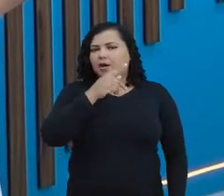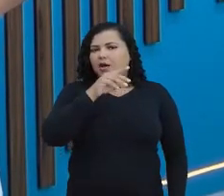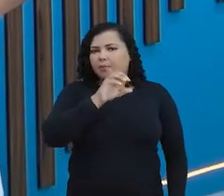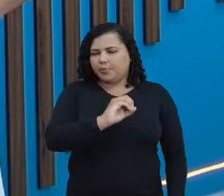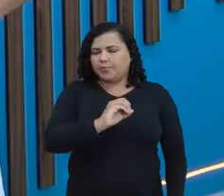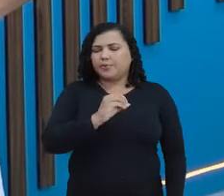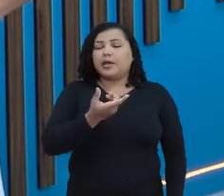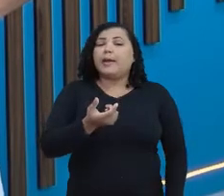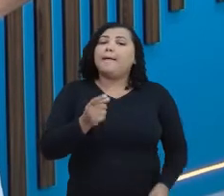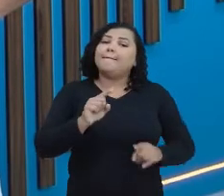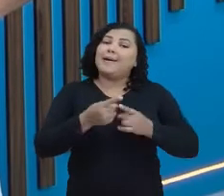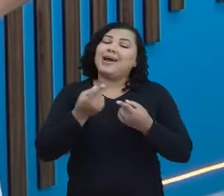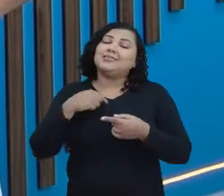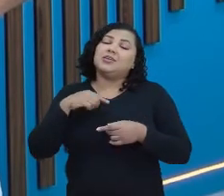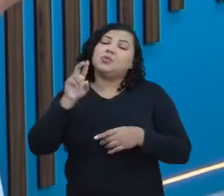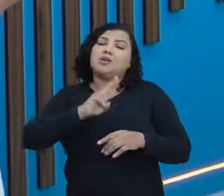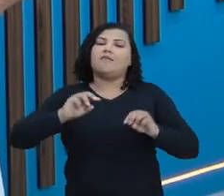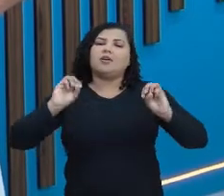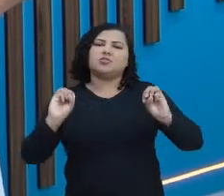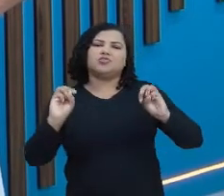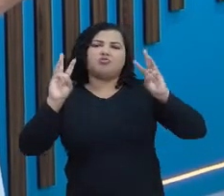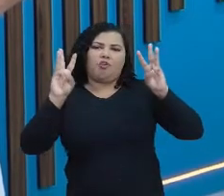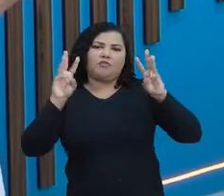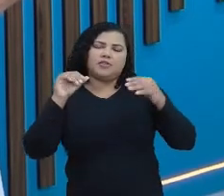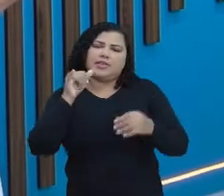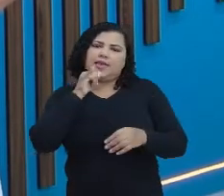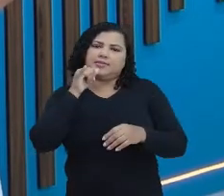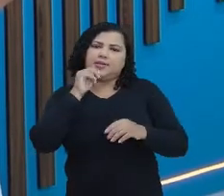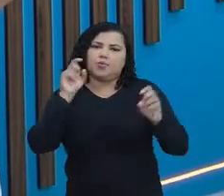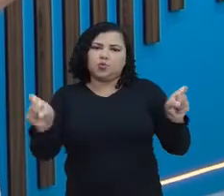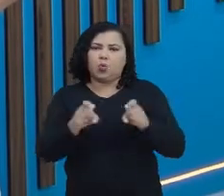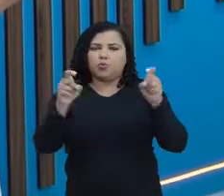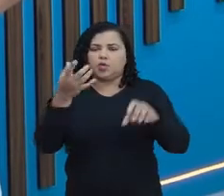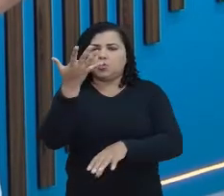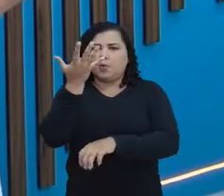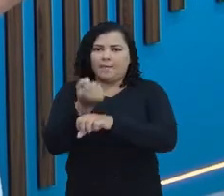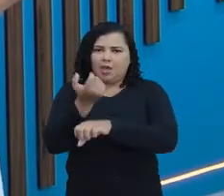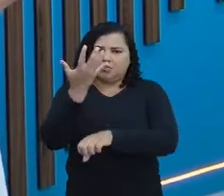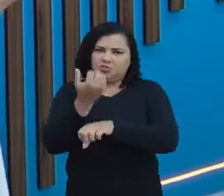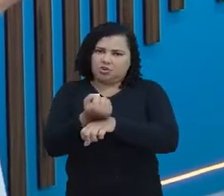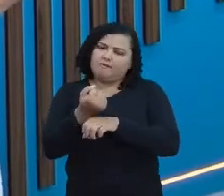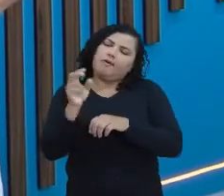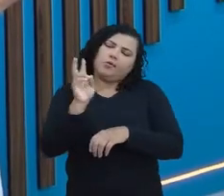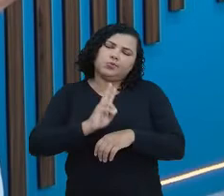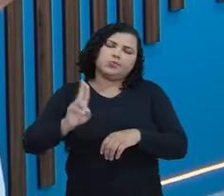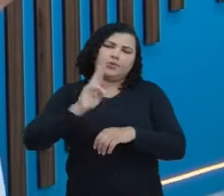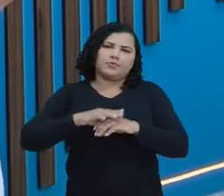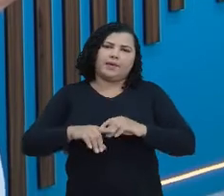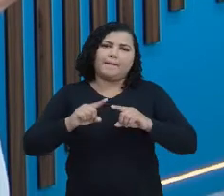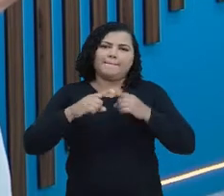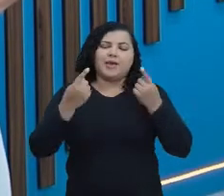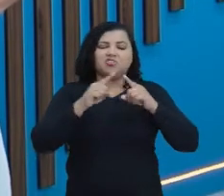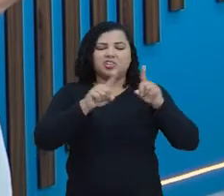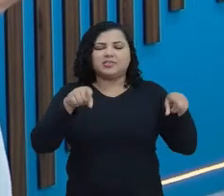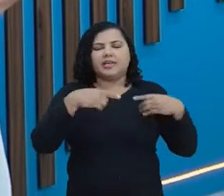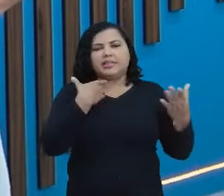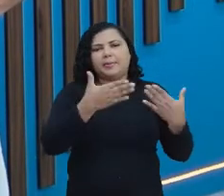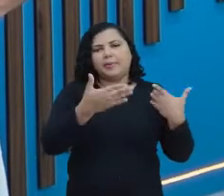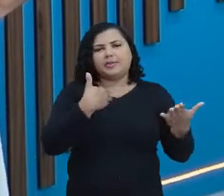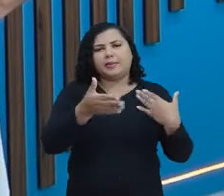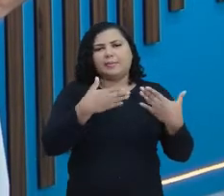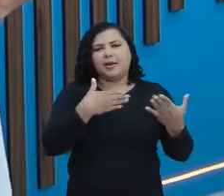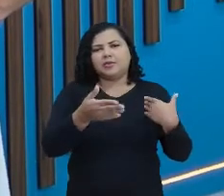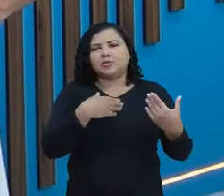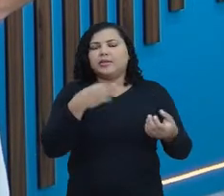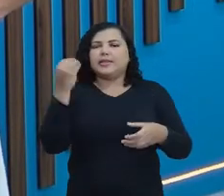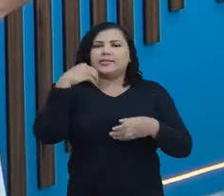instalava no computador e aí usava, diferente das salas de bate-papo, que são o quê? Que são salas hospedadas